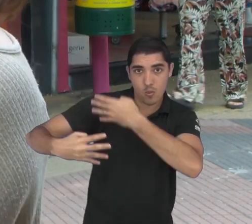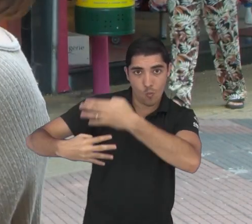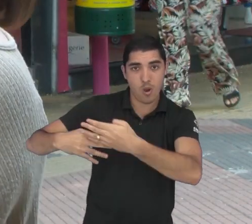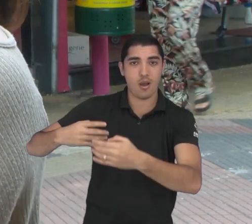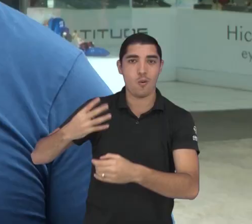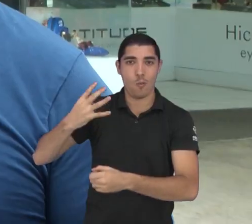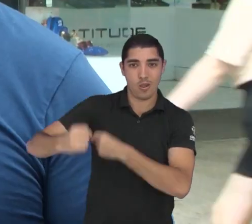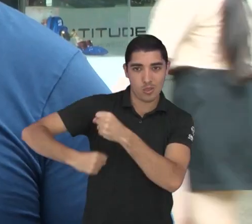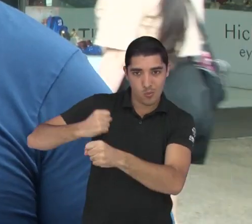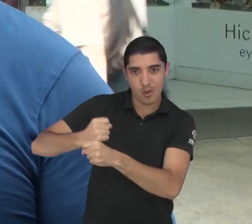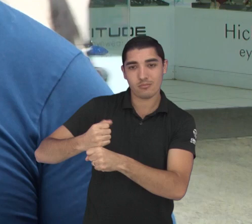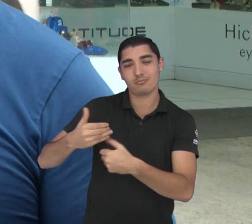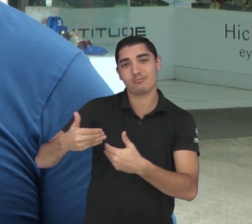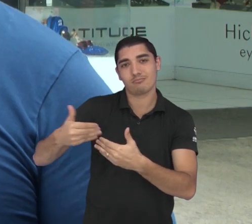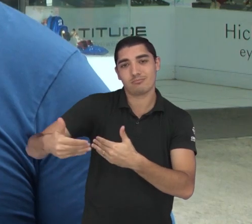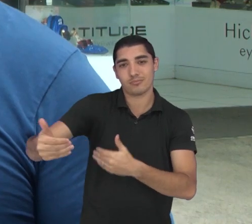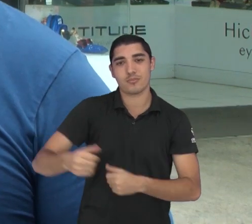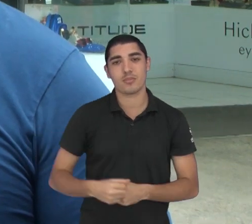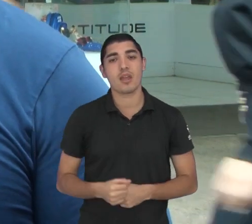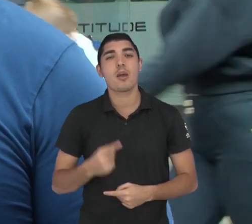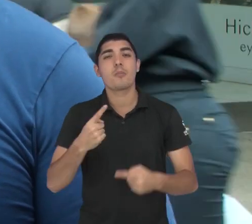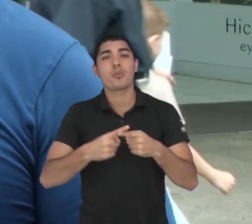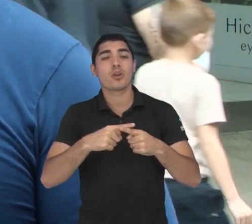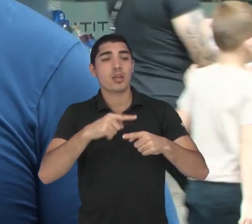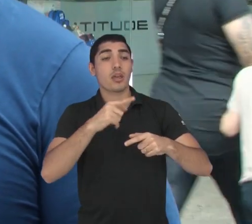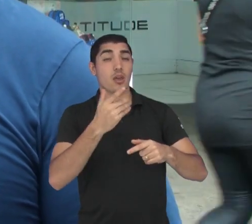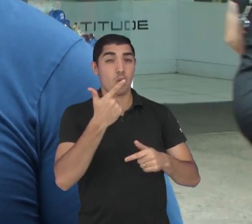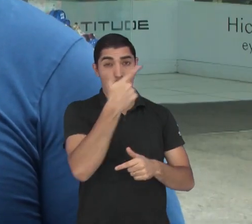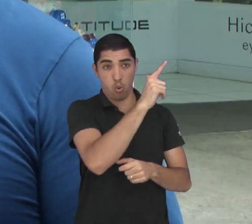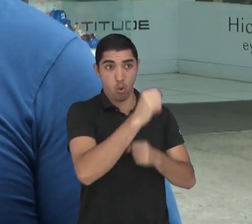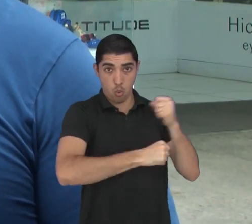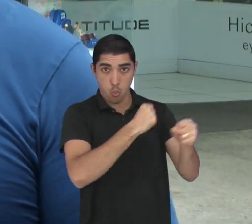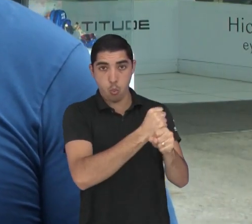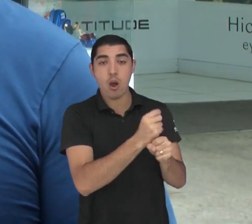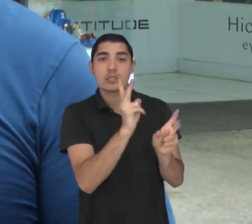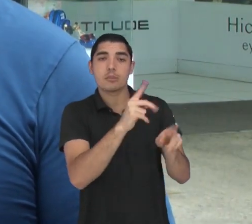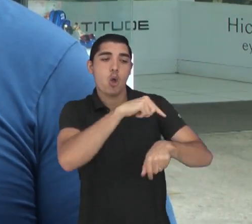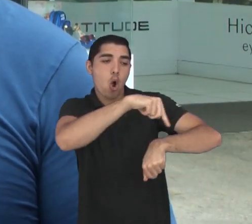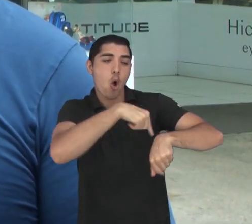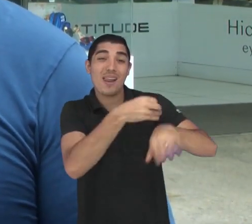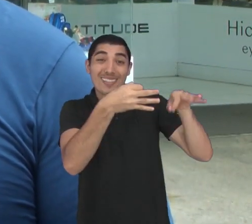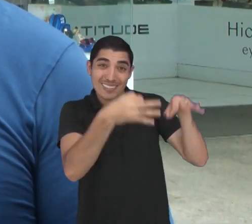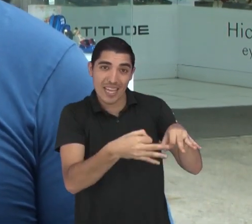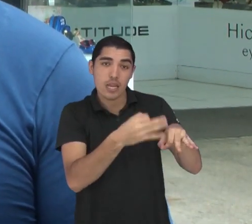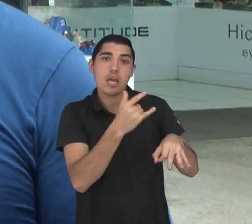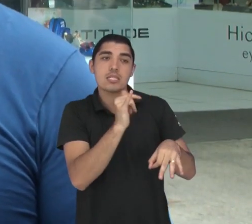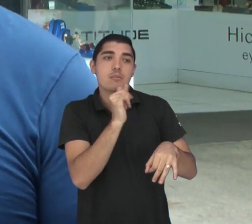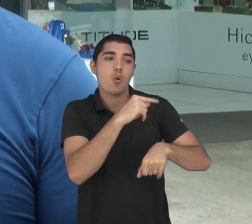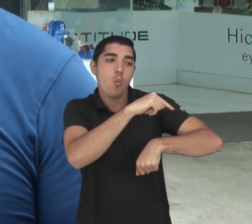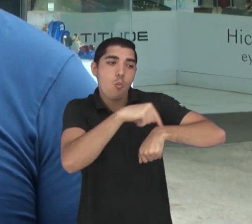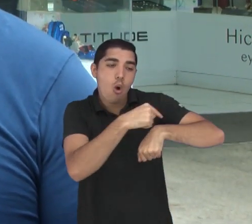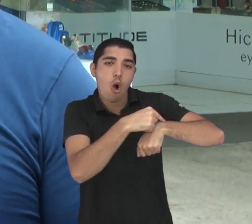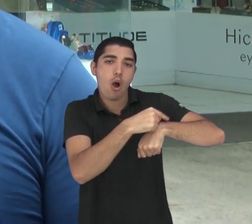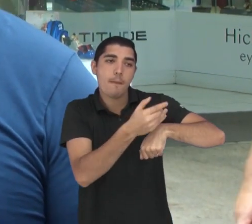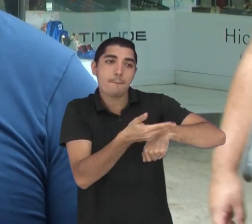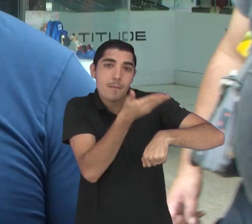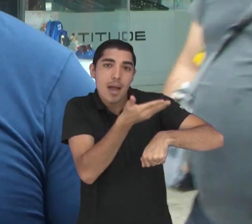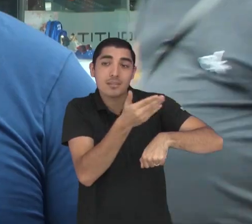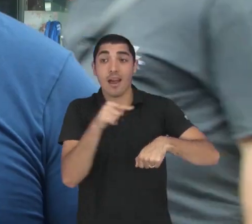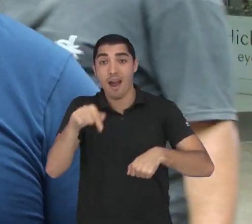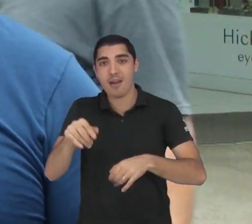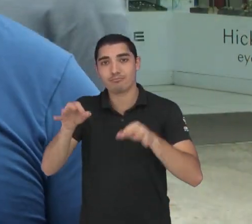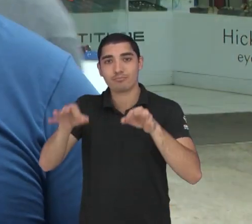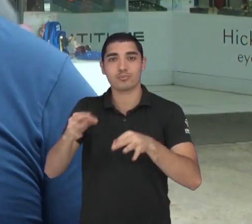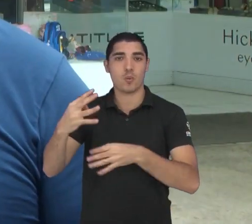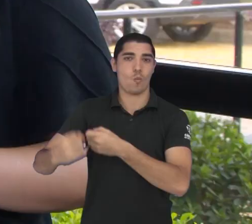junta num dia só. É para compensar a sobra de horas que nos outros anos. Então a cada tempo vem um dia a mais no ano,